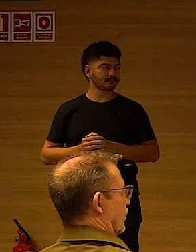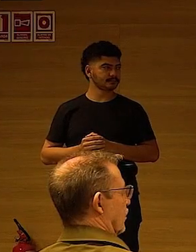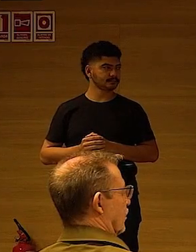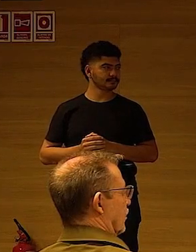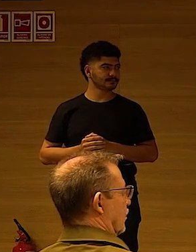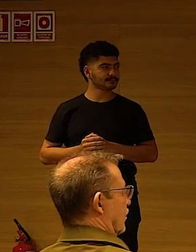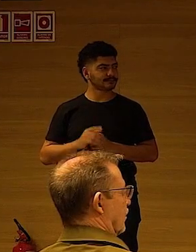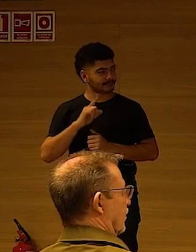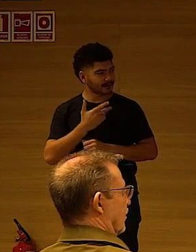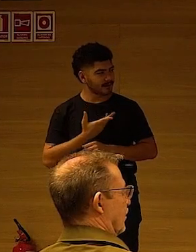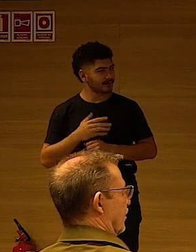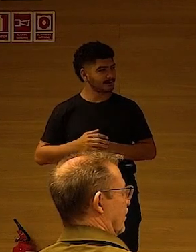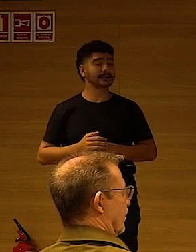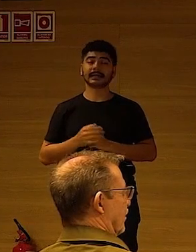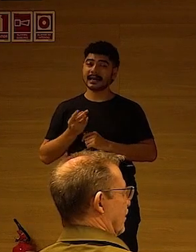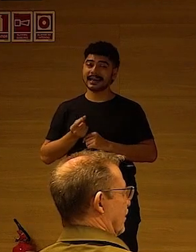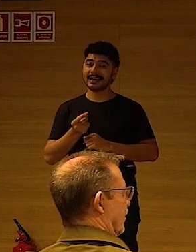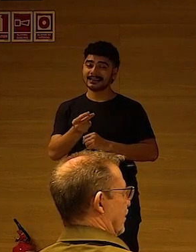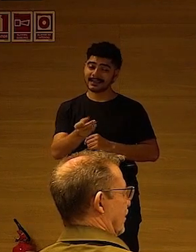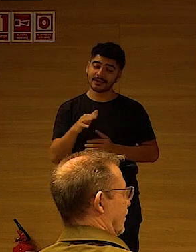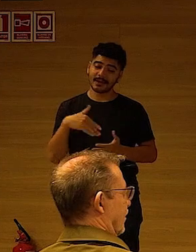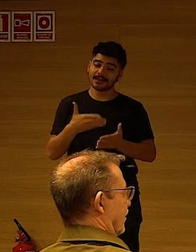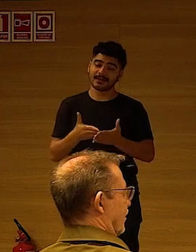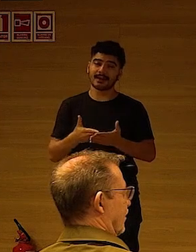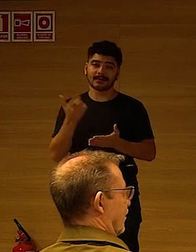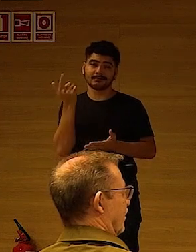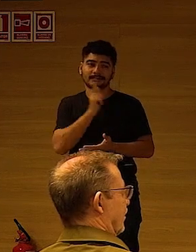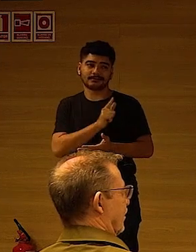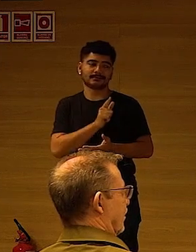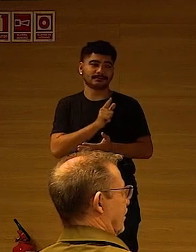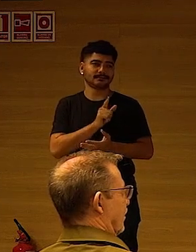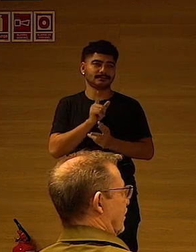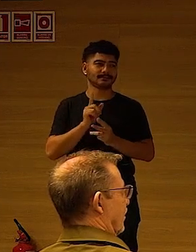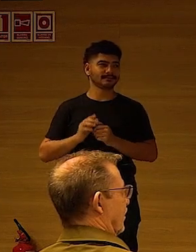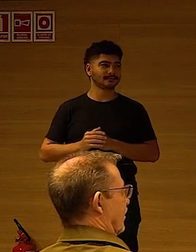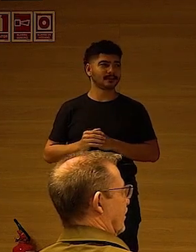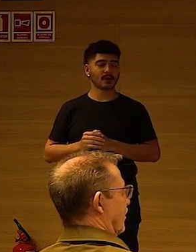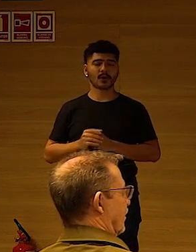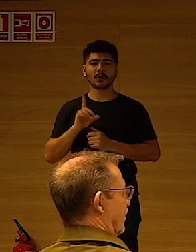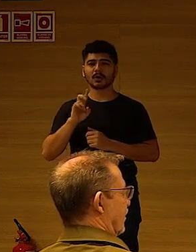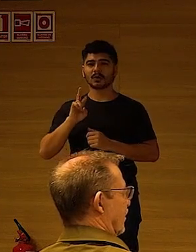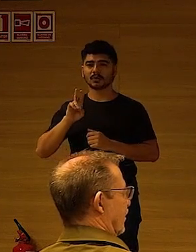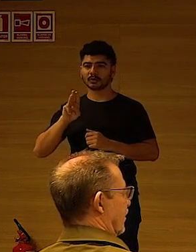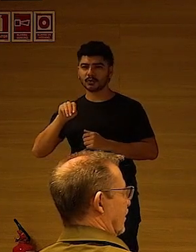Eu, né? Que seja eterno enquanto dure, como dizia Vinícius de Moraes, porque Drummond tem um lindo